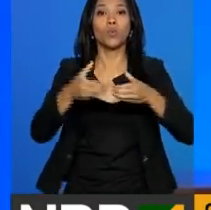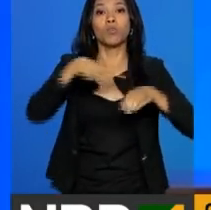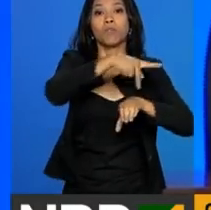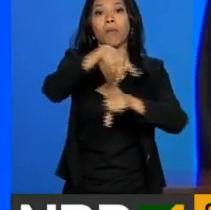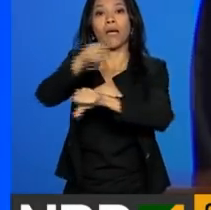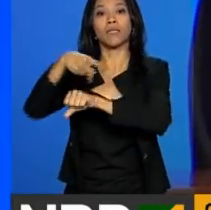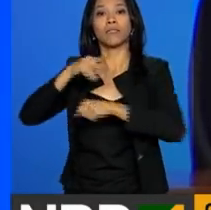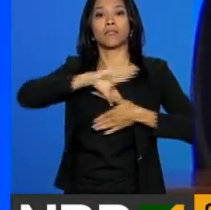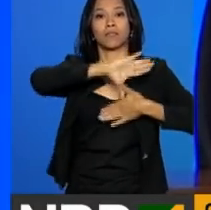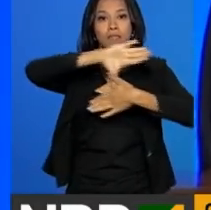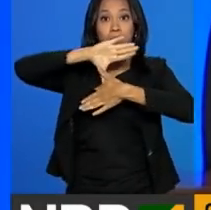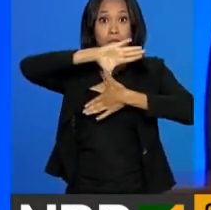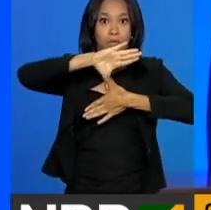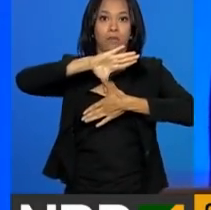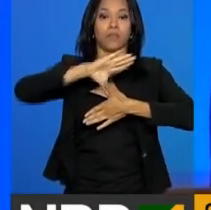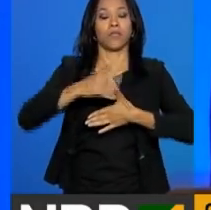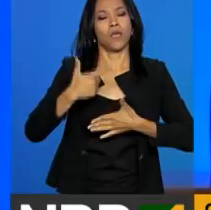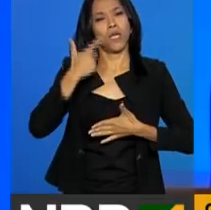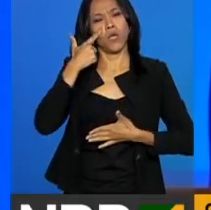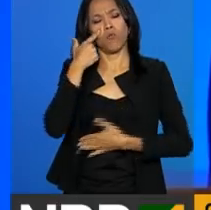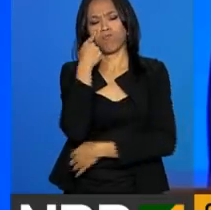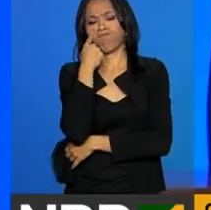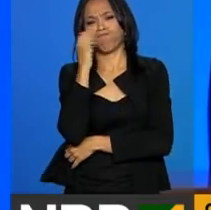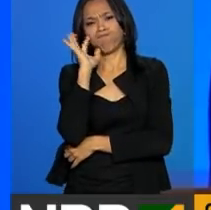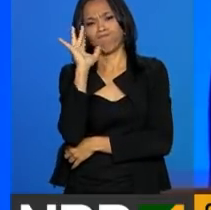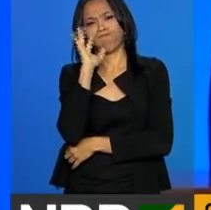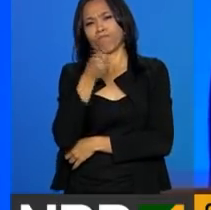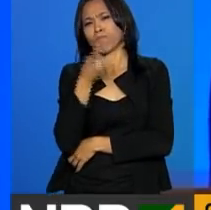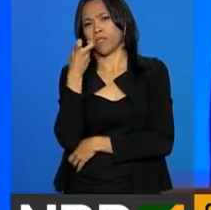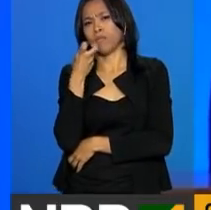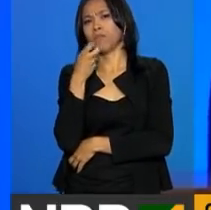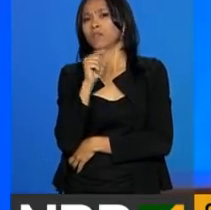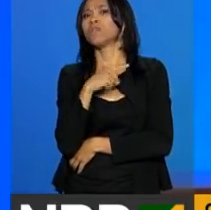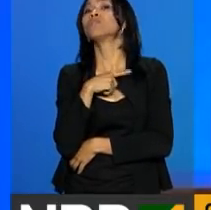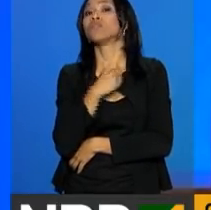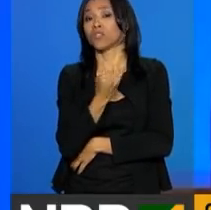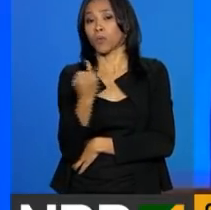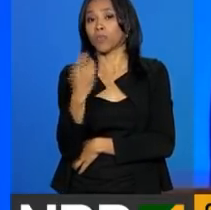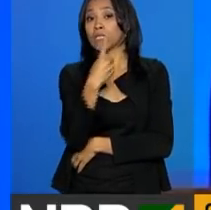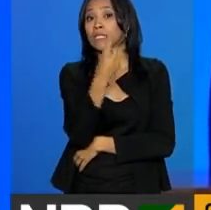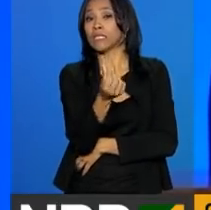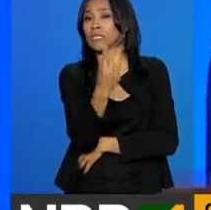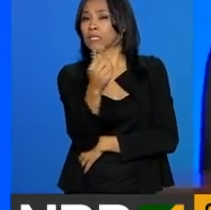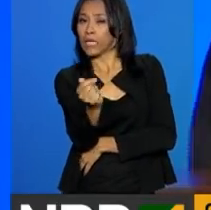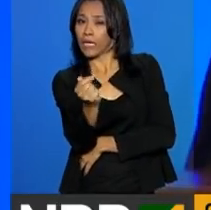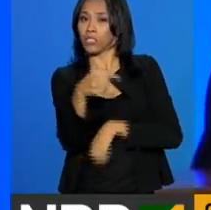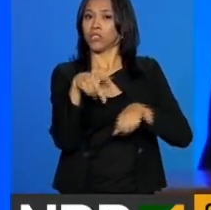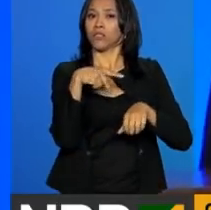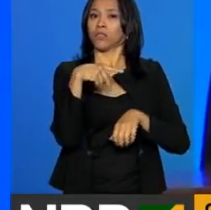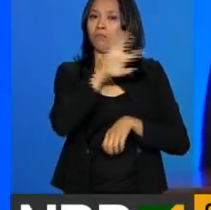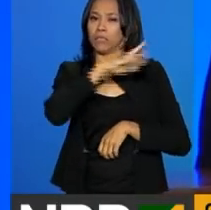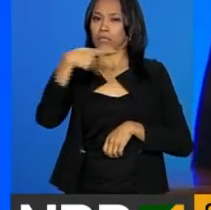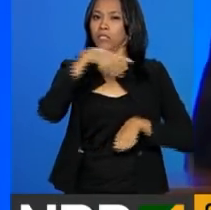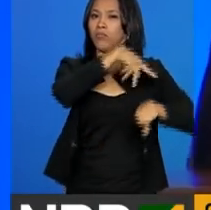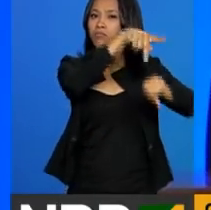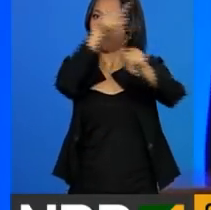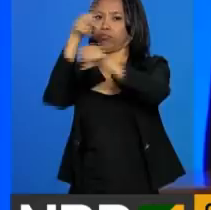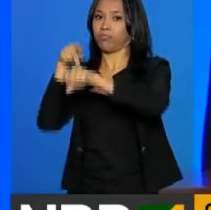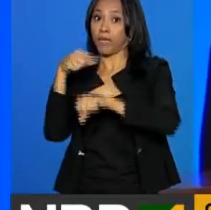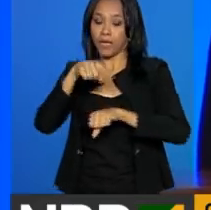uma coisa curiosa a lave a cerca 16 e sete chefes de estado e eles muito em si muito